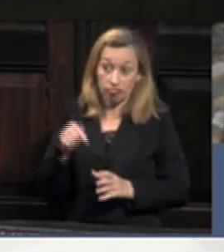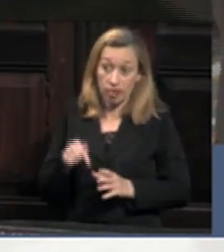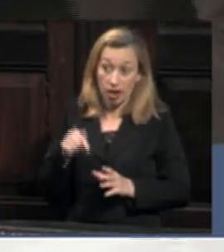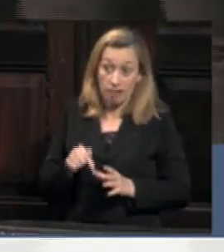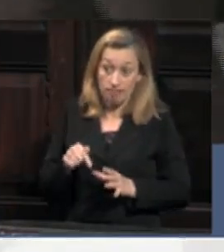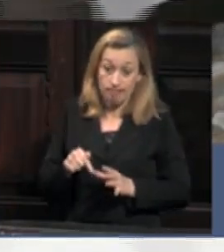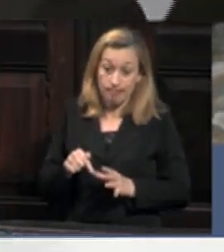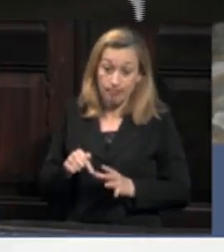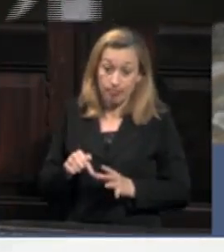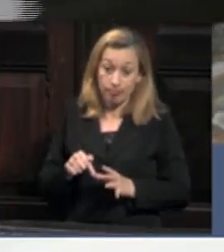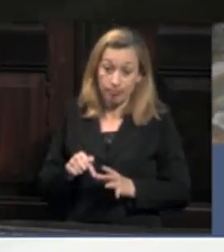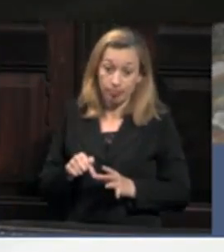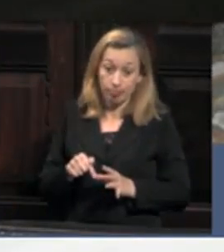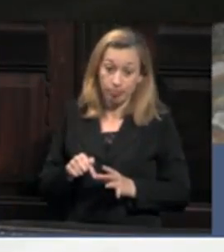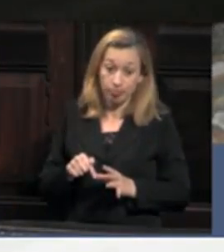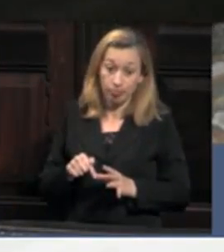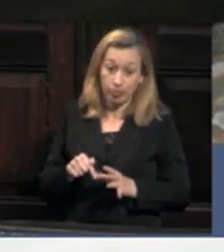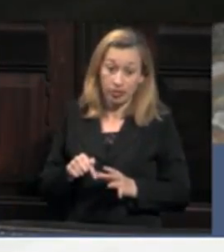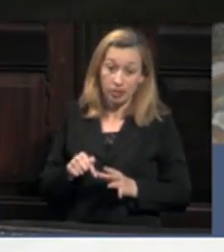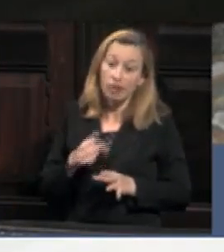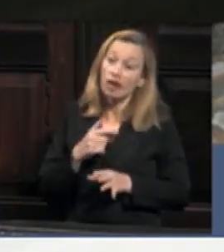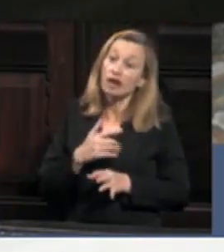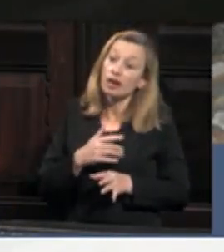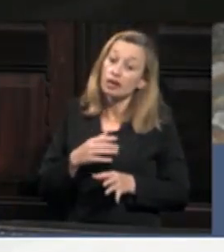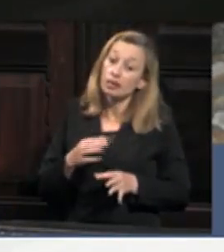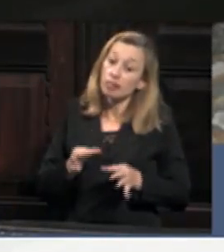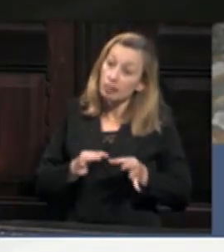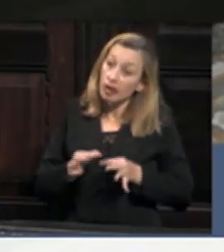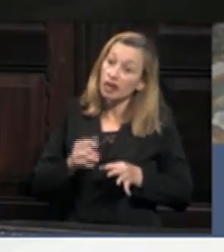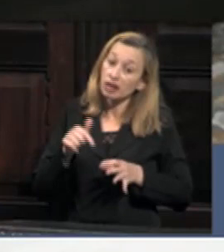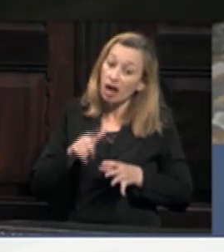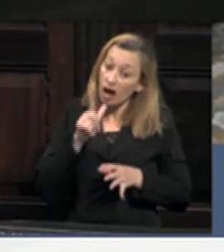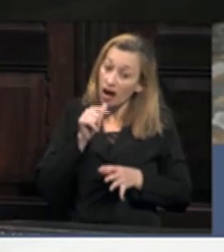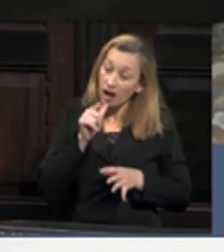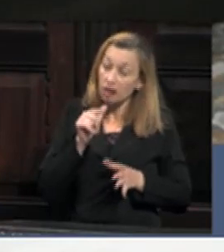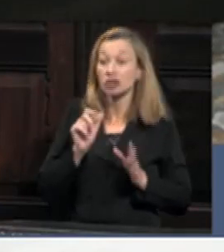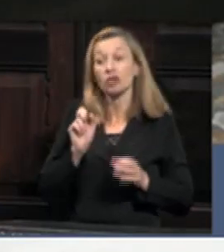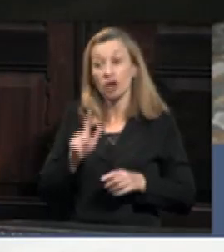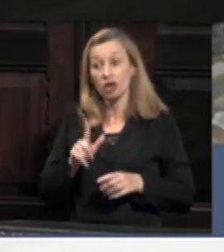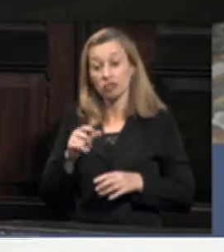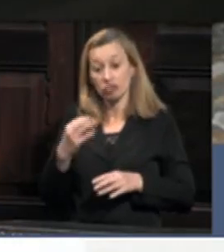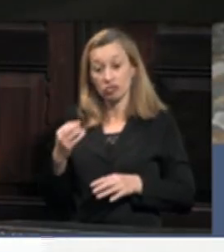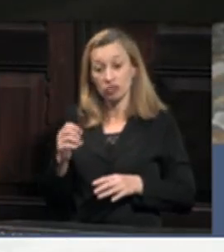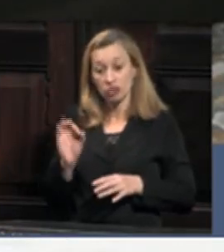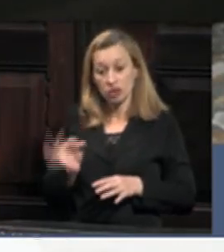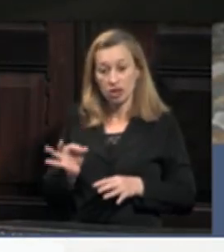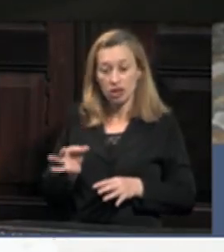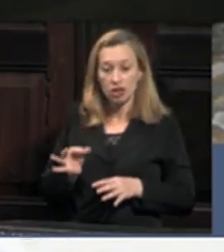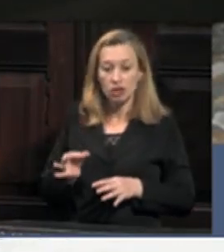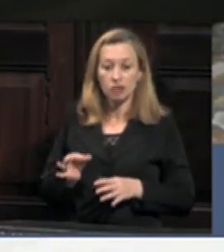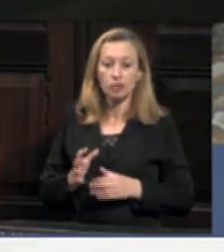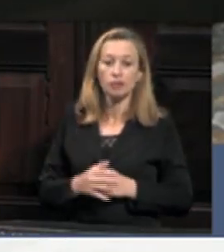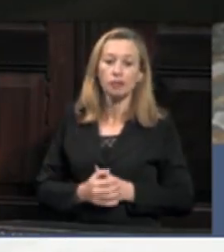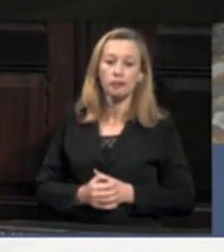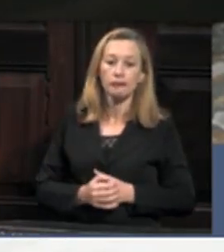possível, foi a palavra que eu adicionei. Então, é o parecer. Constitucionalidade, rejeito a emenda,